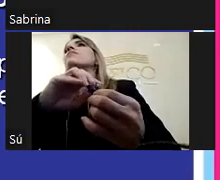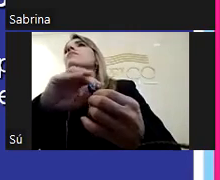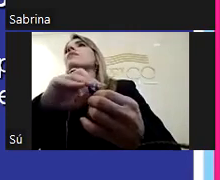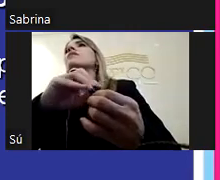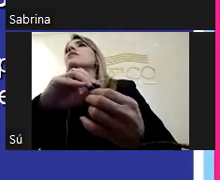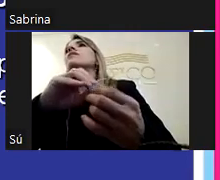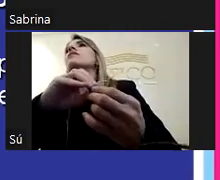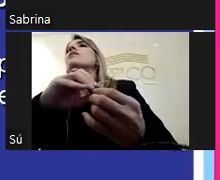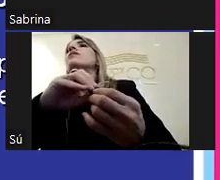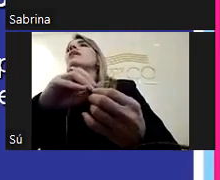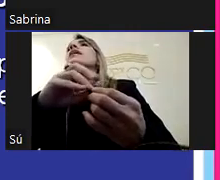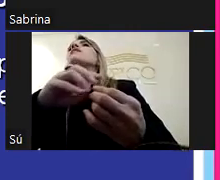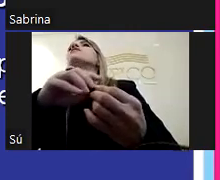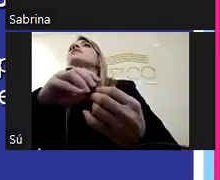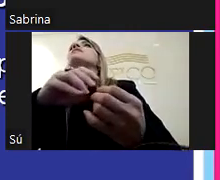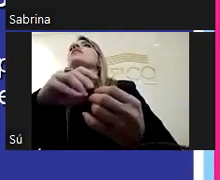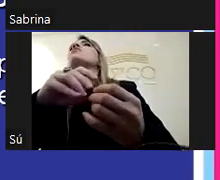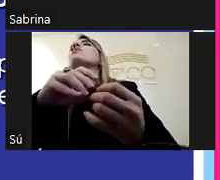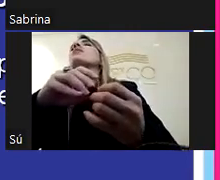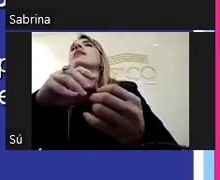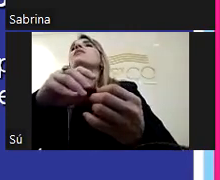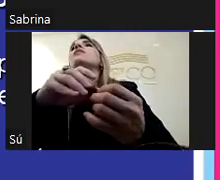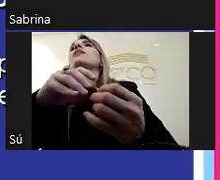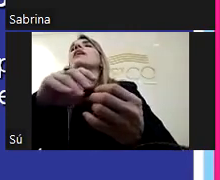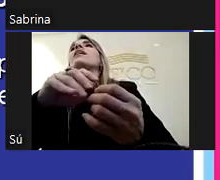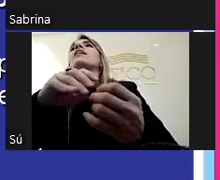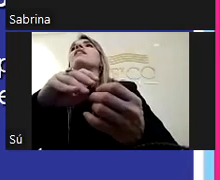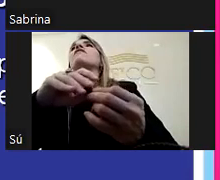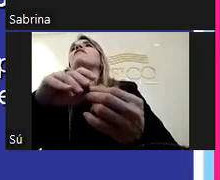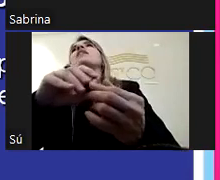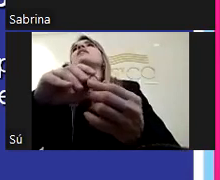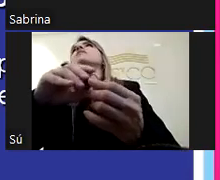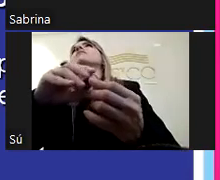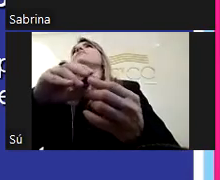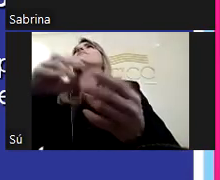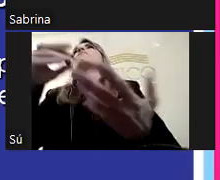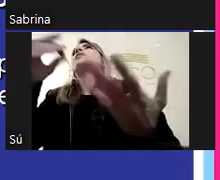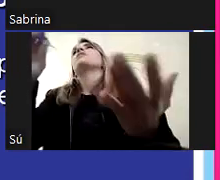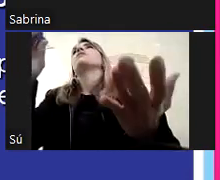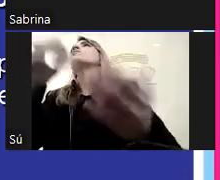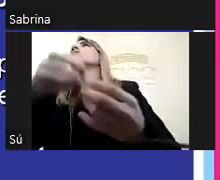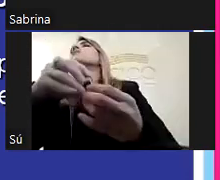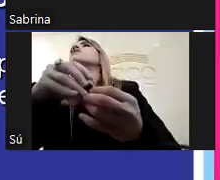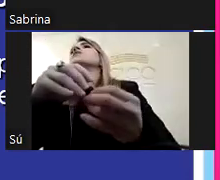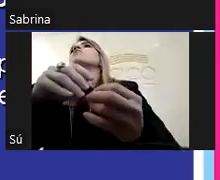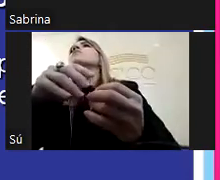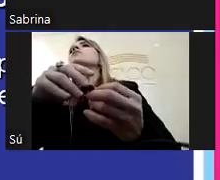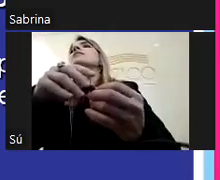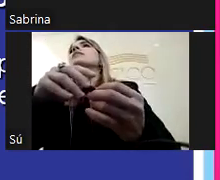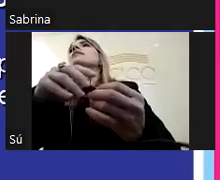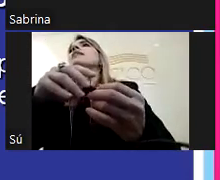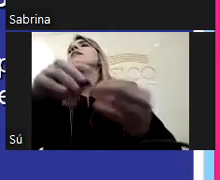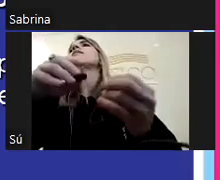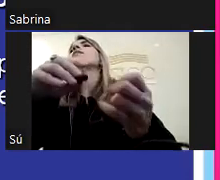O estresse. Estresse do dia a dia, todos têm, estresses familiares, as complicações. Os